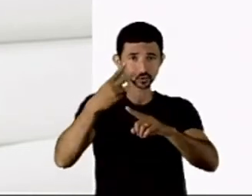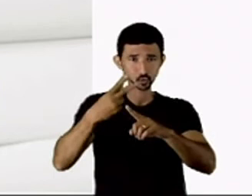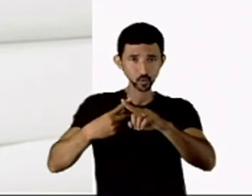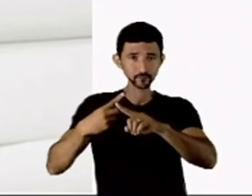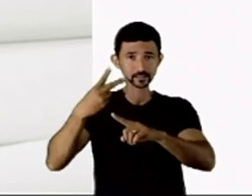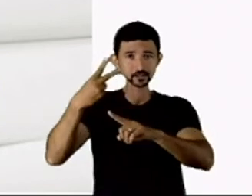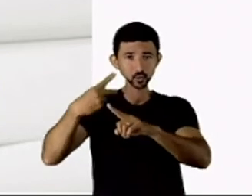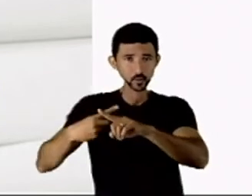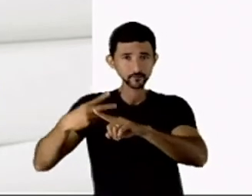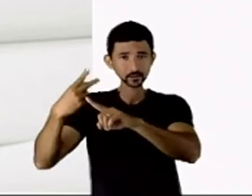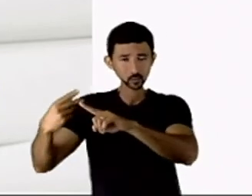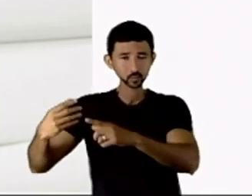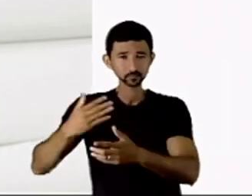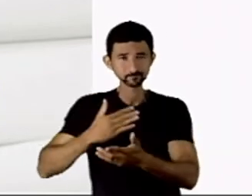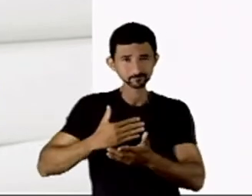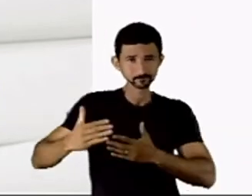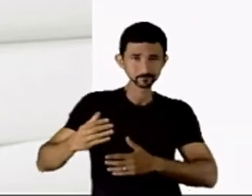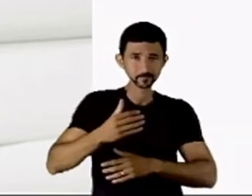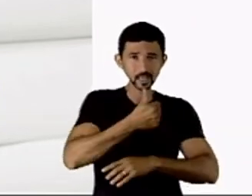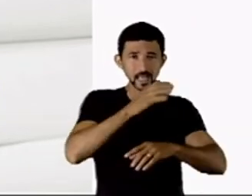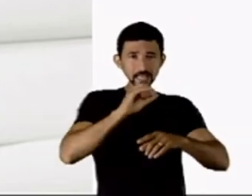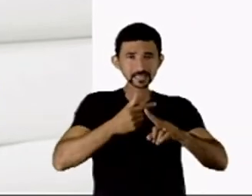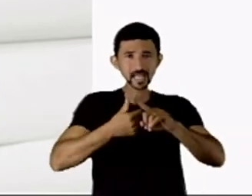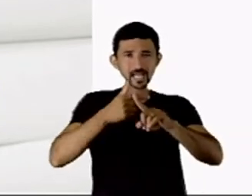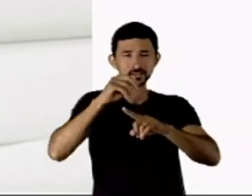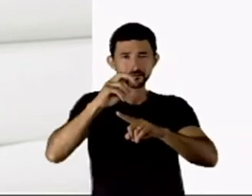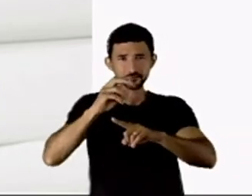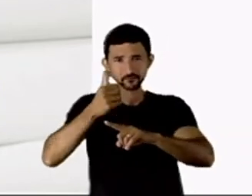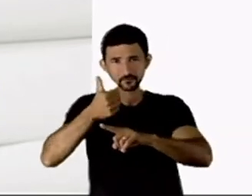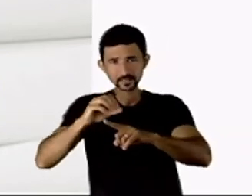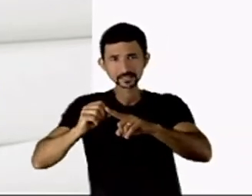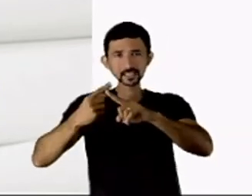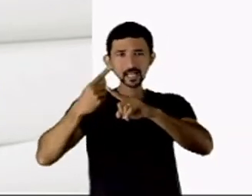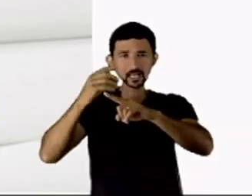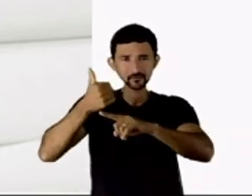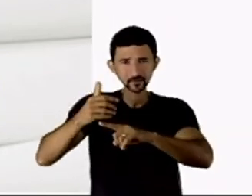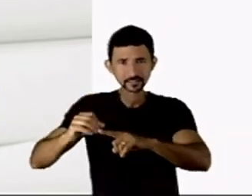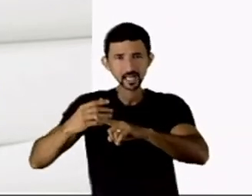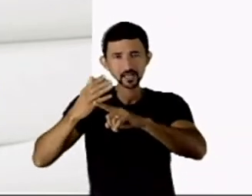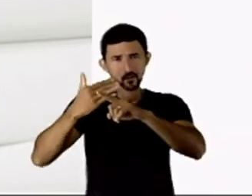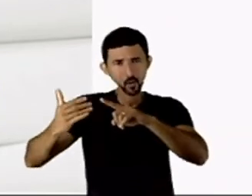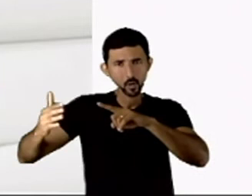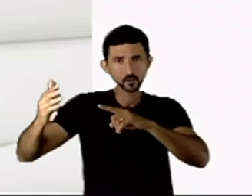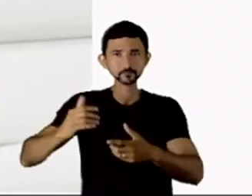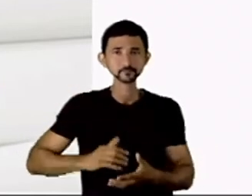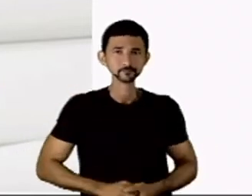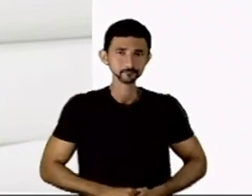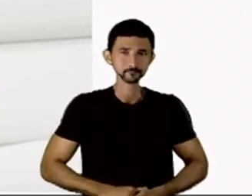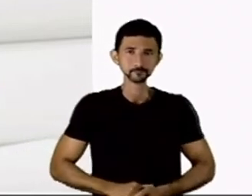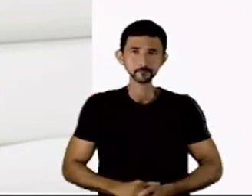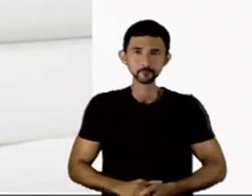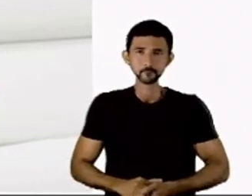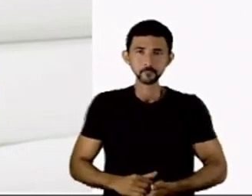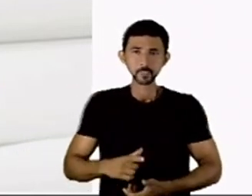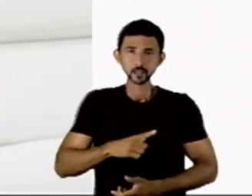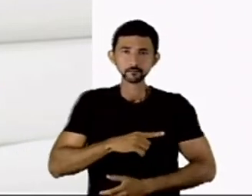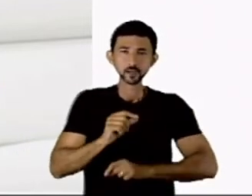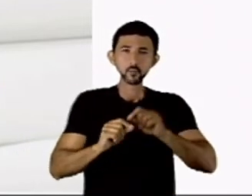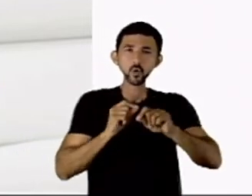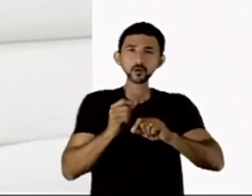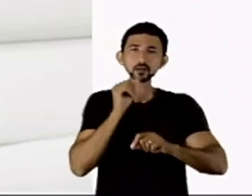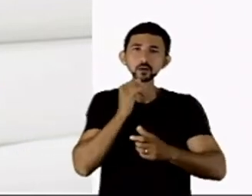2 vezes 2 vezes 2 e 10 vezes 10 vezes 10 vezes 10. Olha aqui então. Então temos